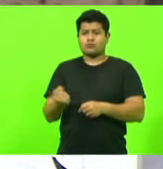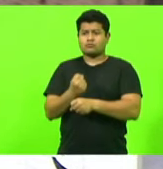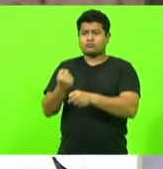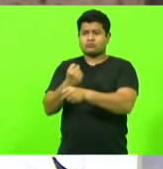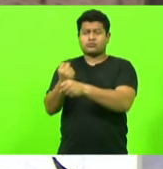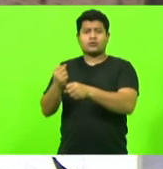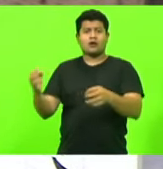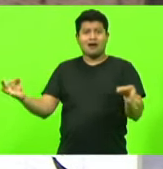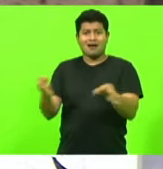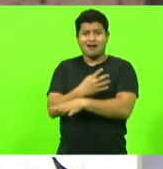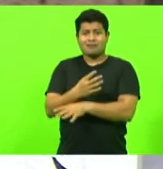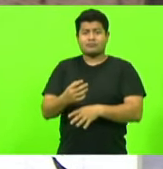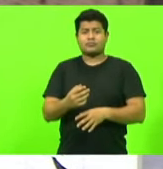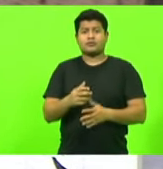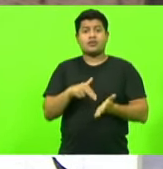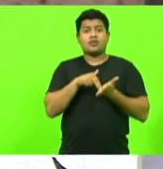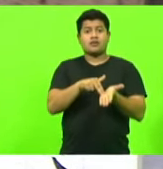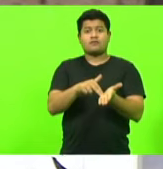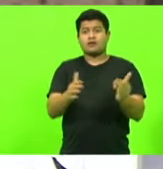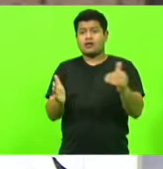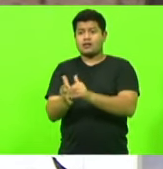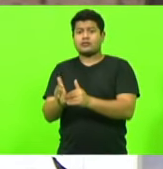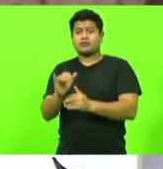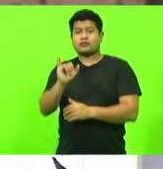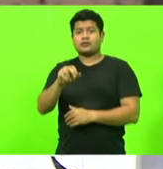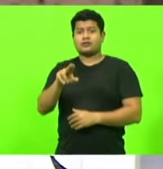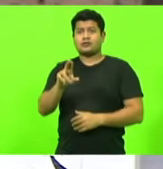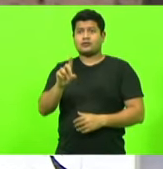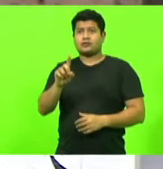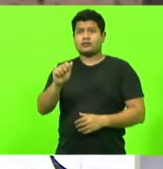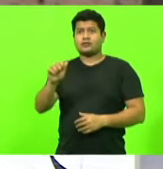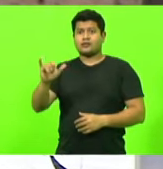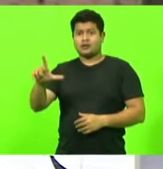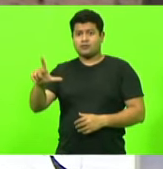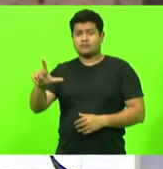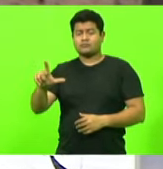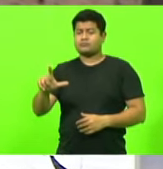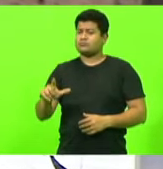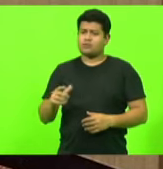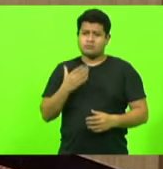quilômetros de navegantes a Indaial, por favor, feche o parlamento. Obrigado.